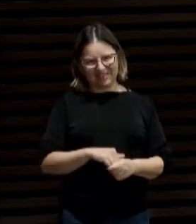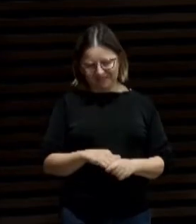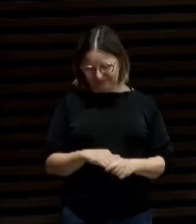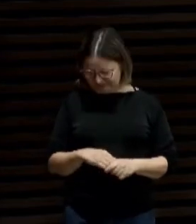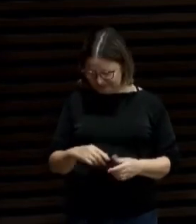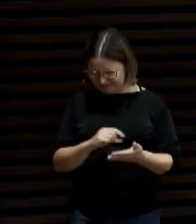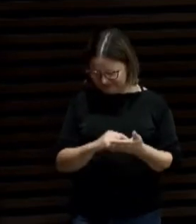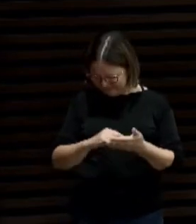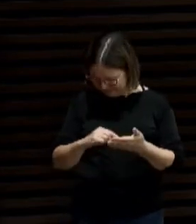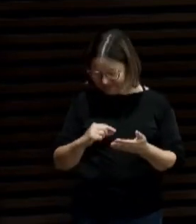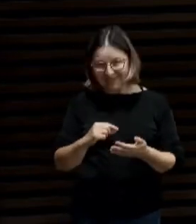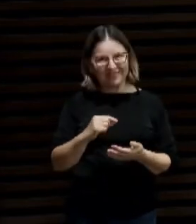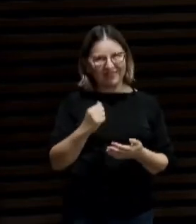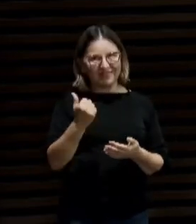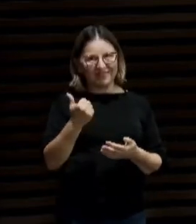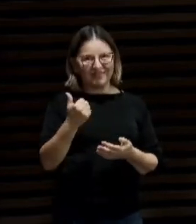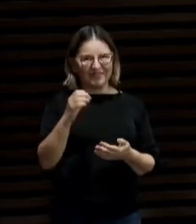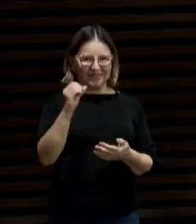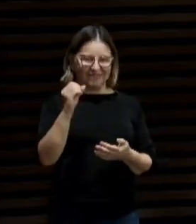Versículo 18.